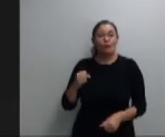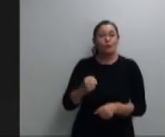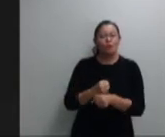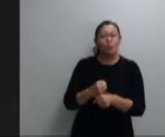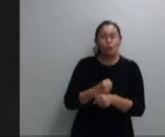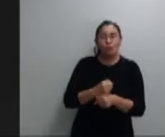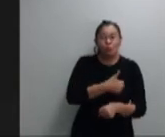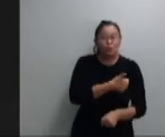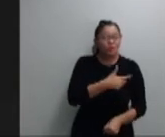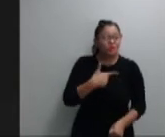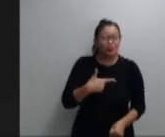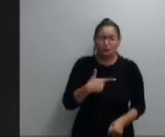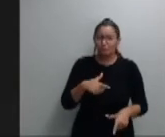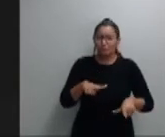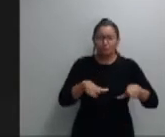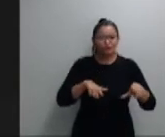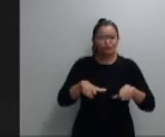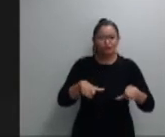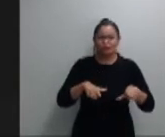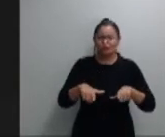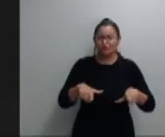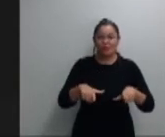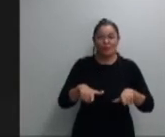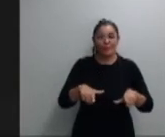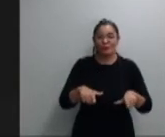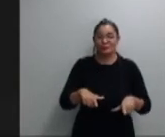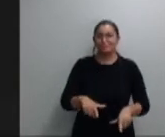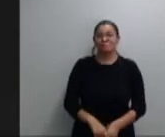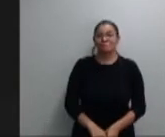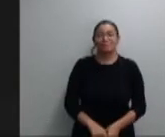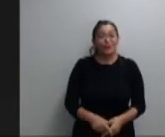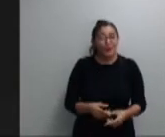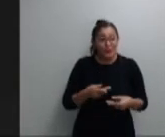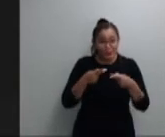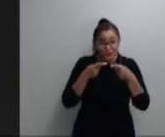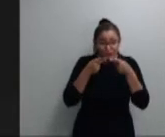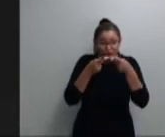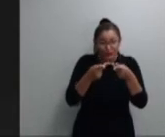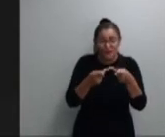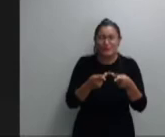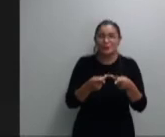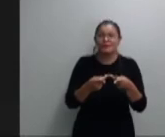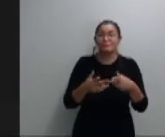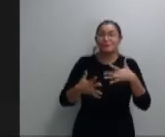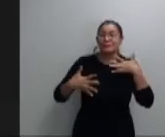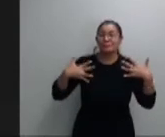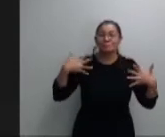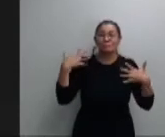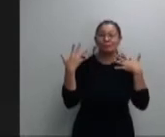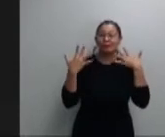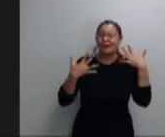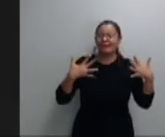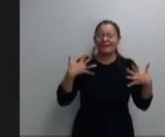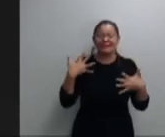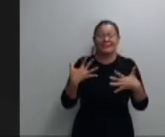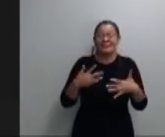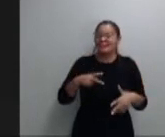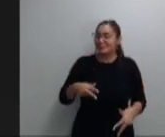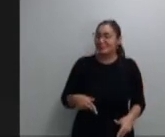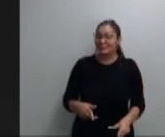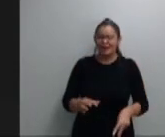com muita alegria, eu faço esse registro, ministro Benedito, que é sempre aquele ministro solidário, aquele ministro colega,